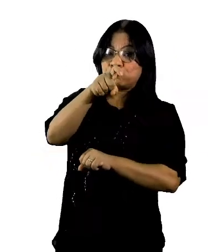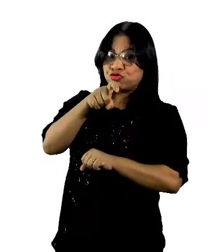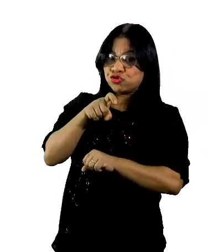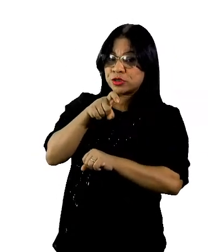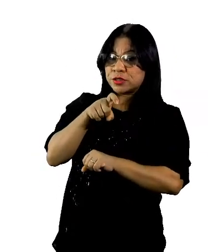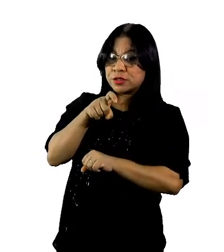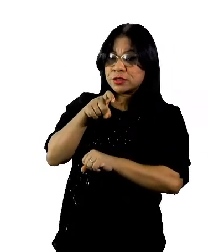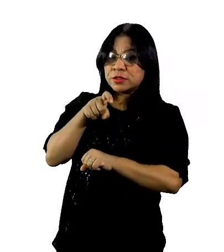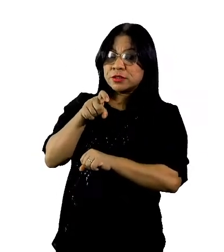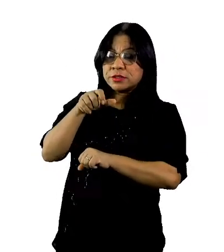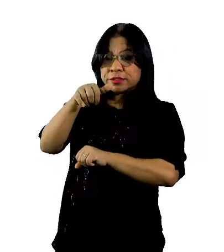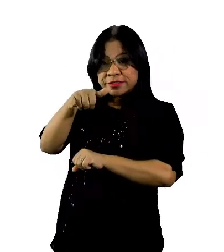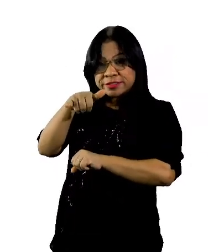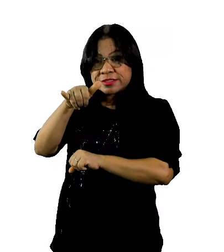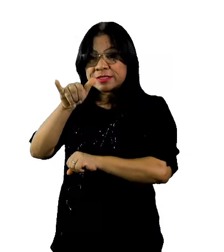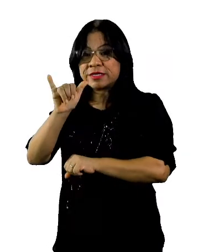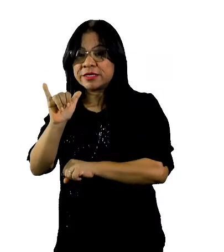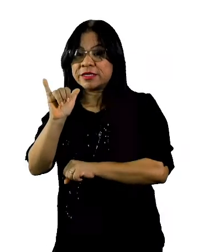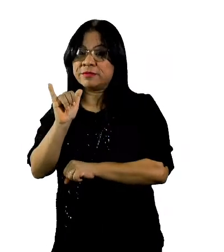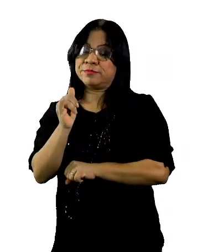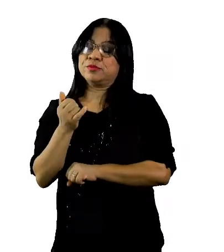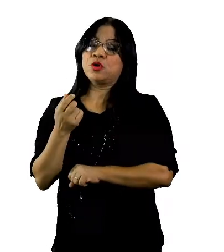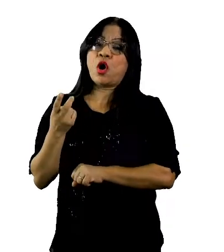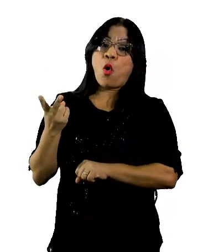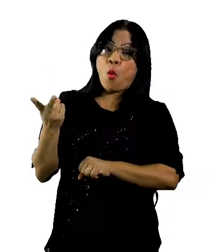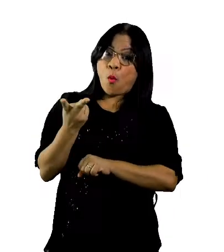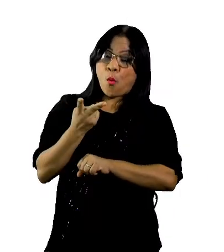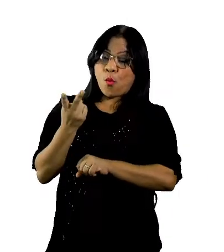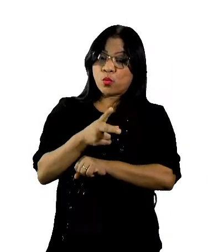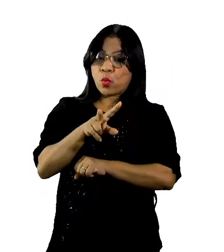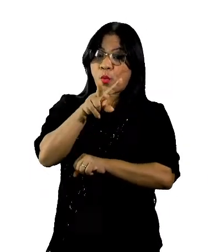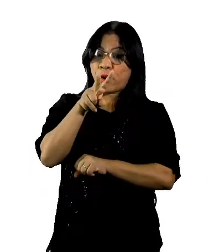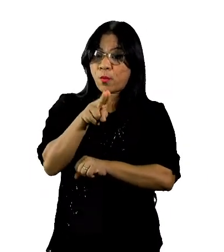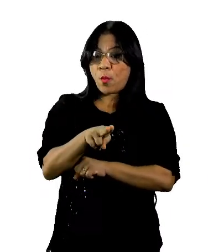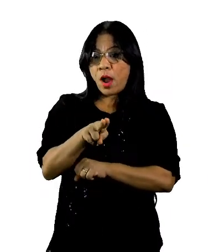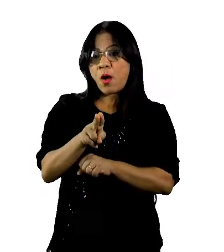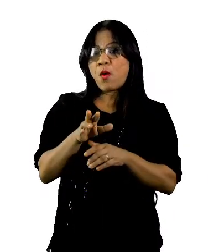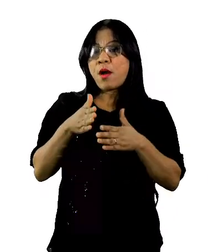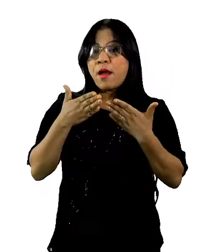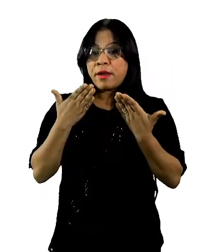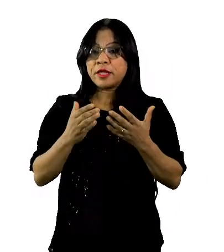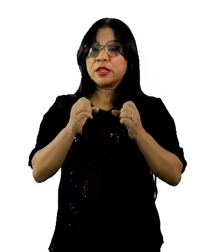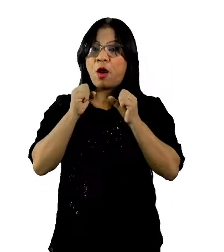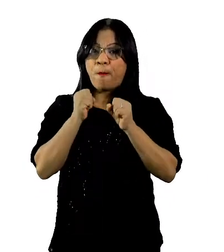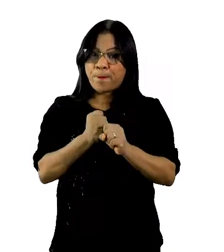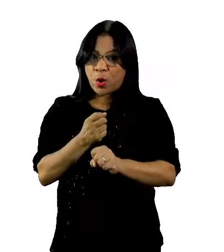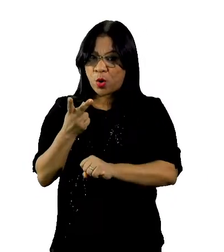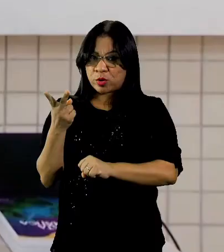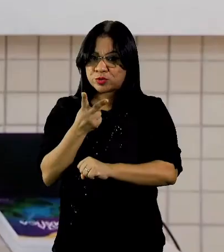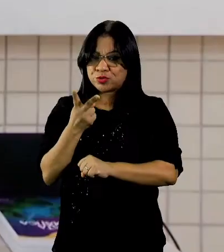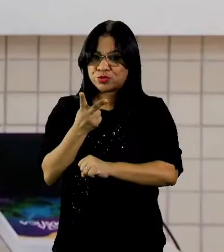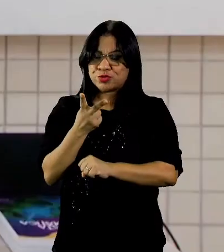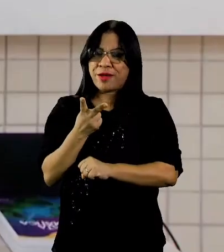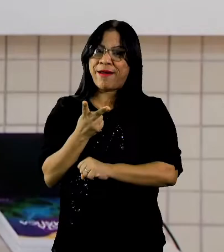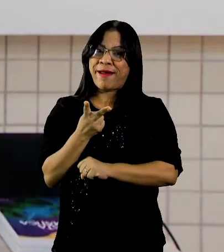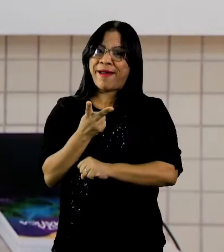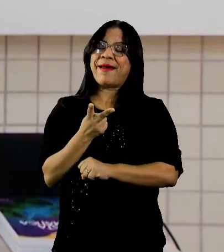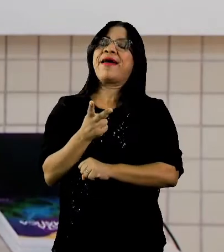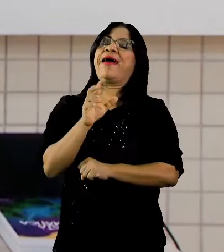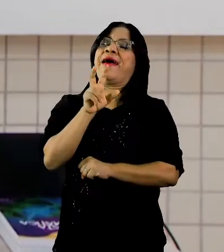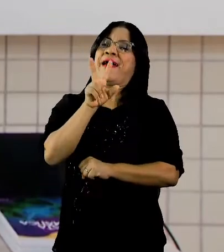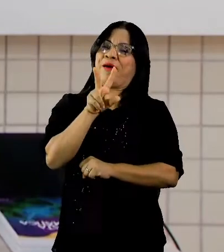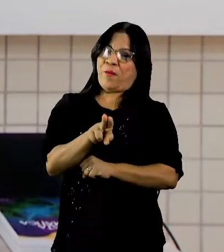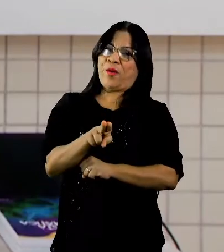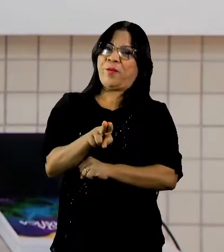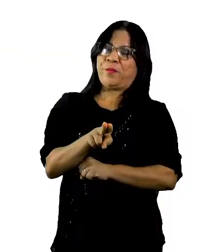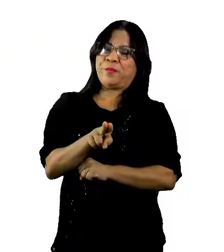iguais, expoentes correlacionados também iguais. Logo, esses monômios eu posso dizer que são semelhantes, tá?